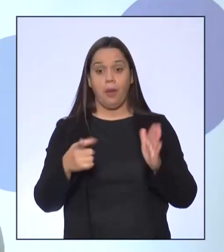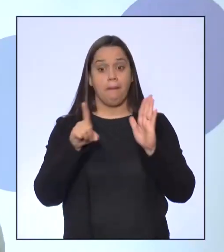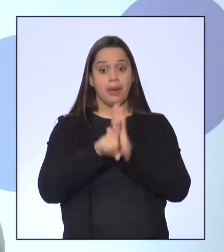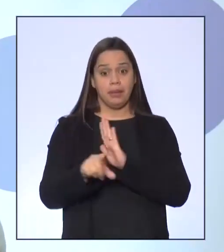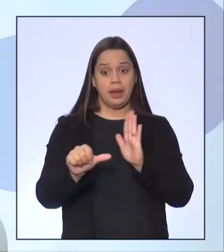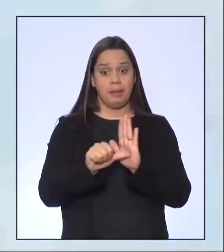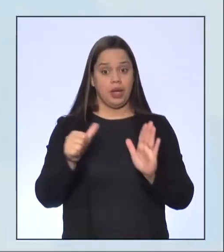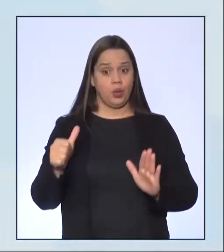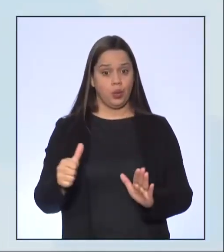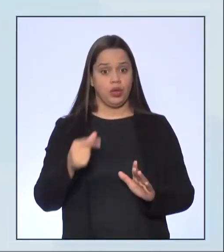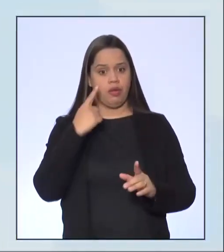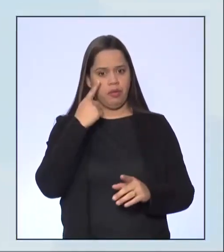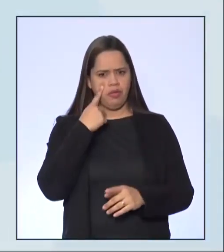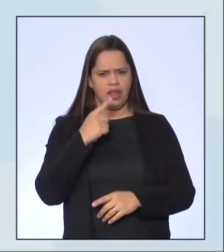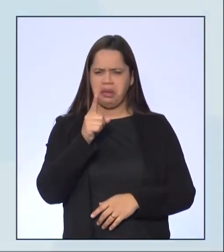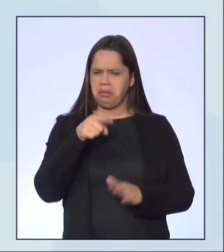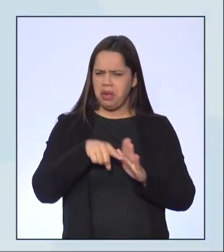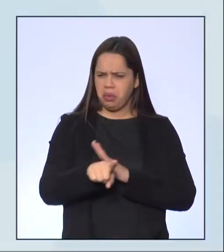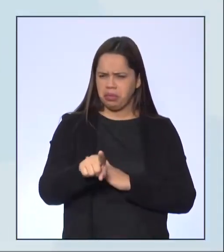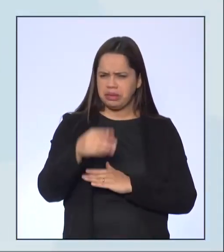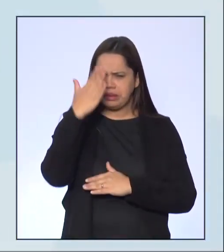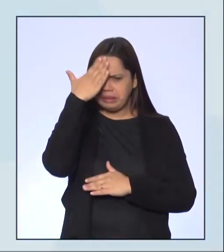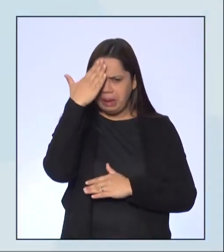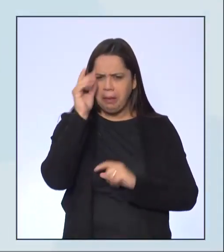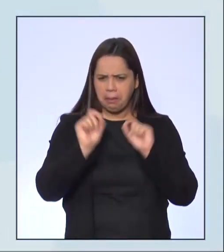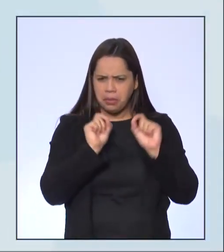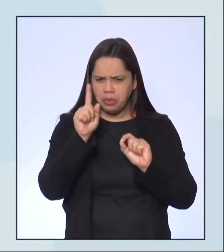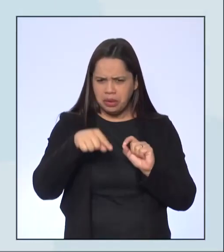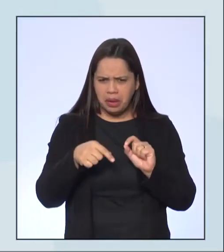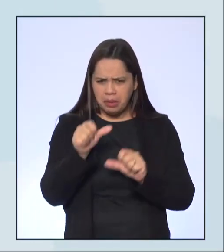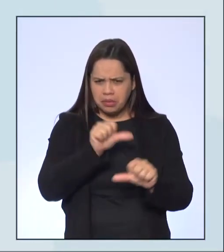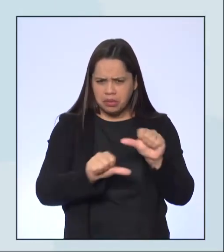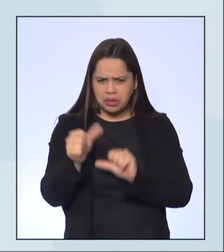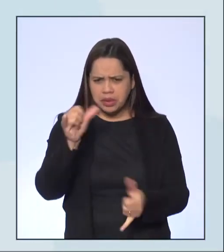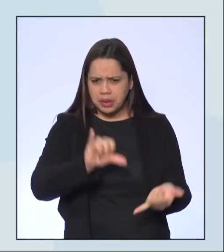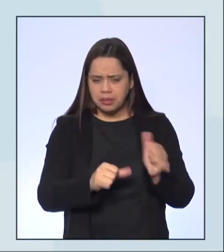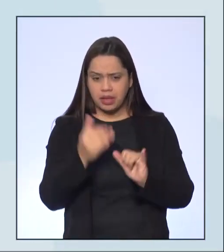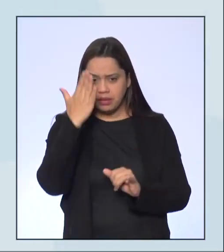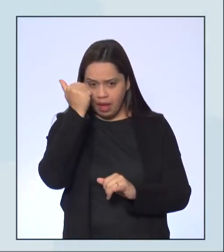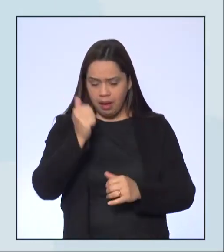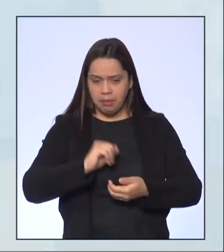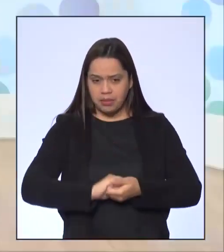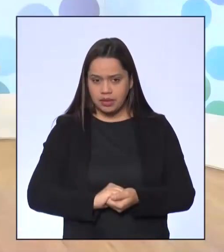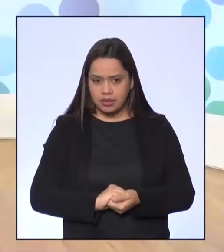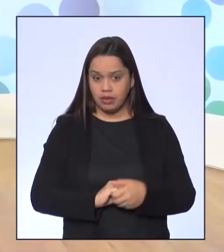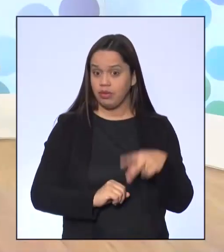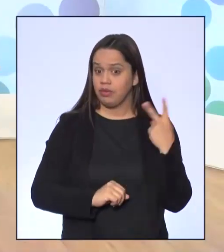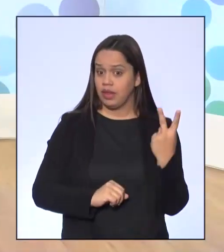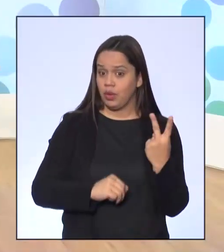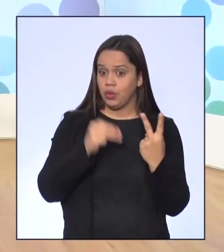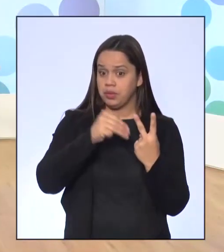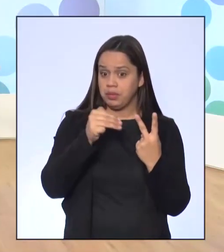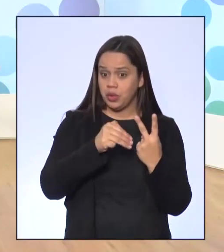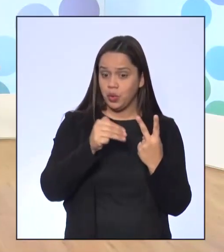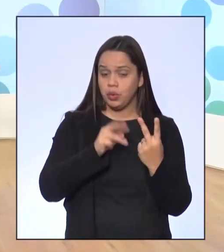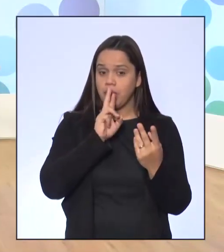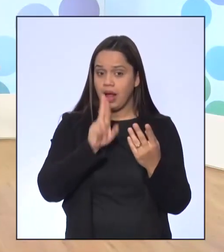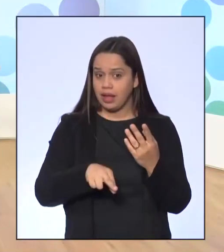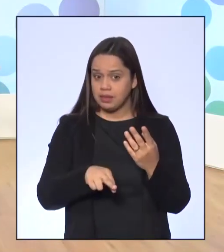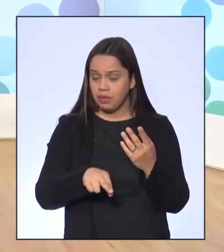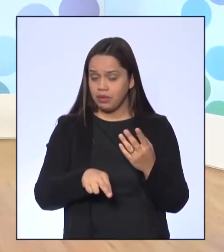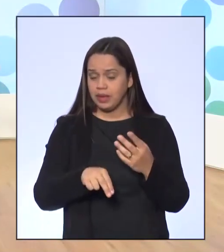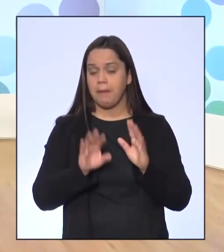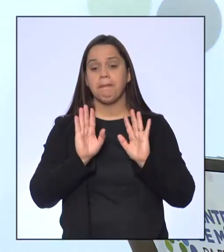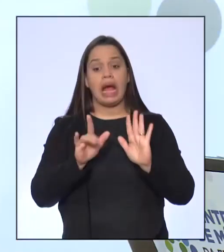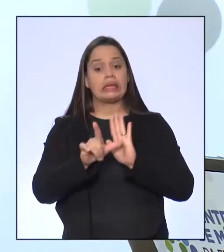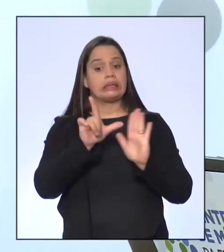pergunta. Você sabe o que é transformação química? Tá. Eles vão ter 2 minutos para responder, né, Sandra? Vão. Mas